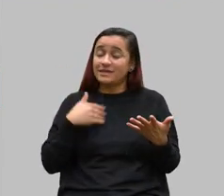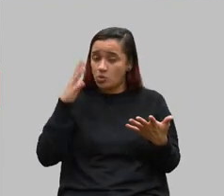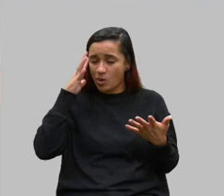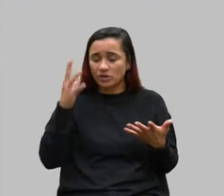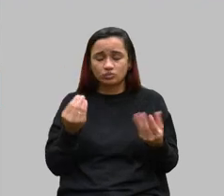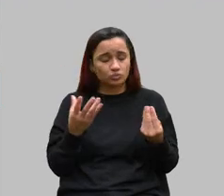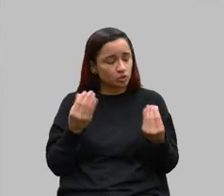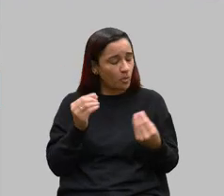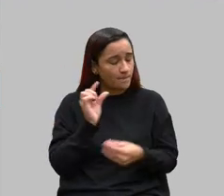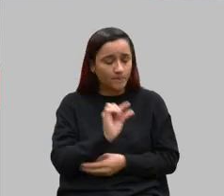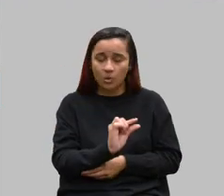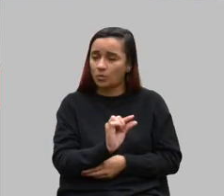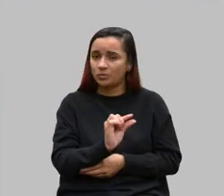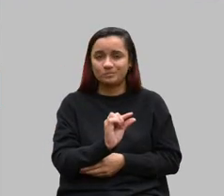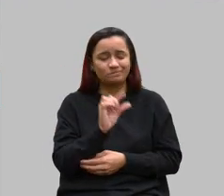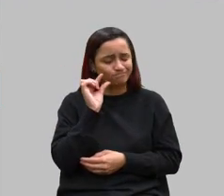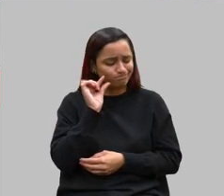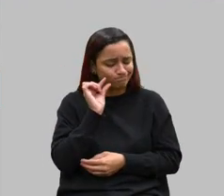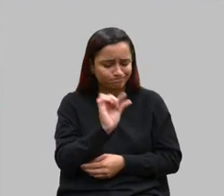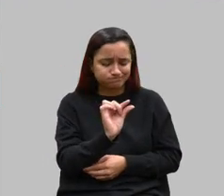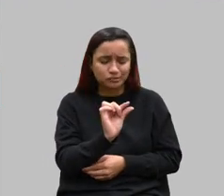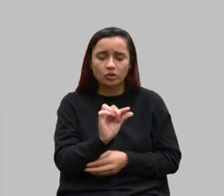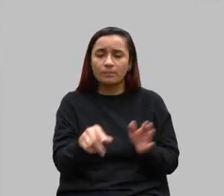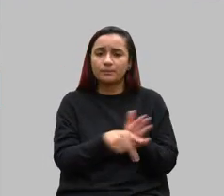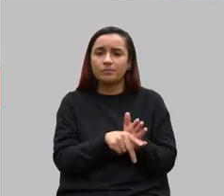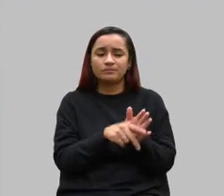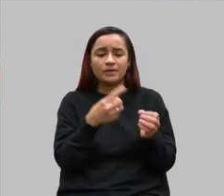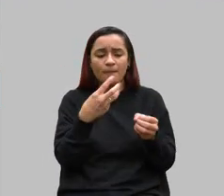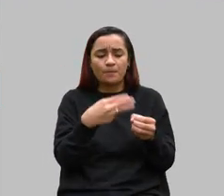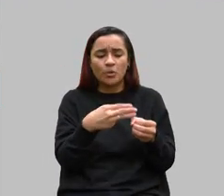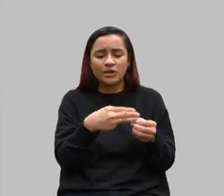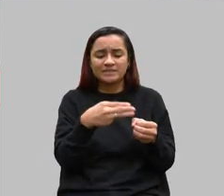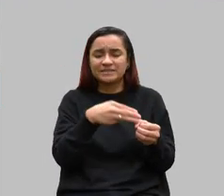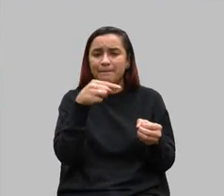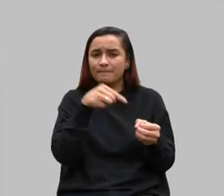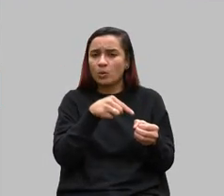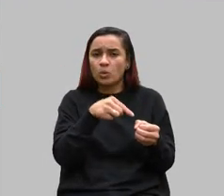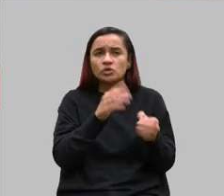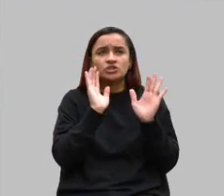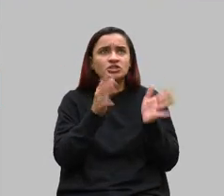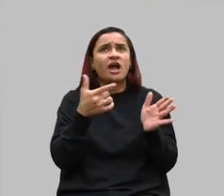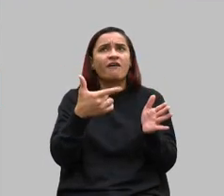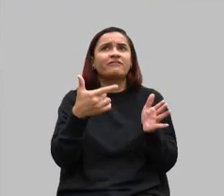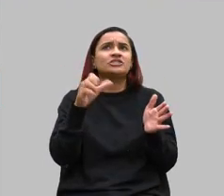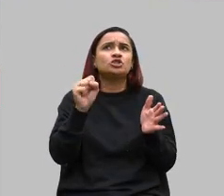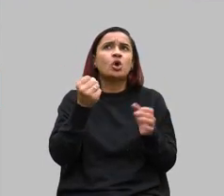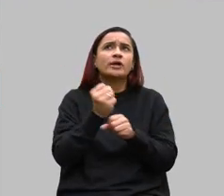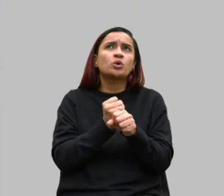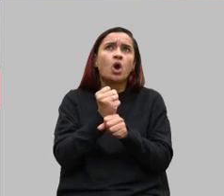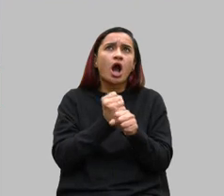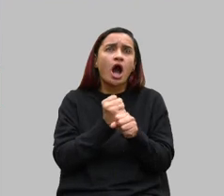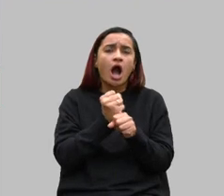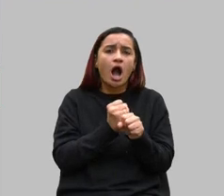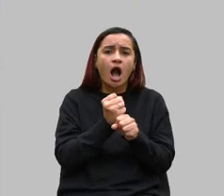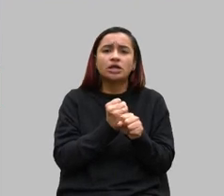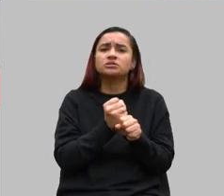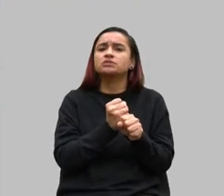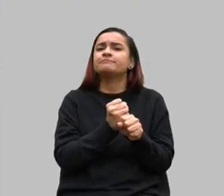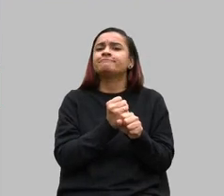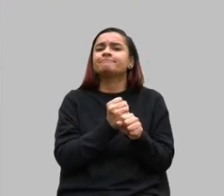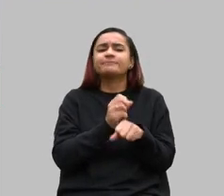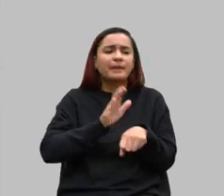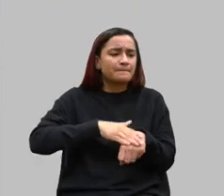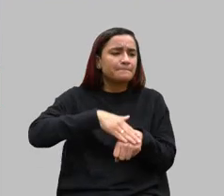fora acho muito pouco para o município que ao longo desses 28 anos de concessão foi onde mais se